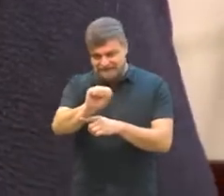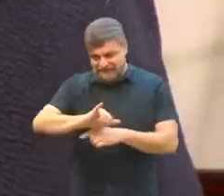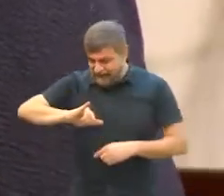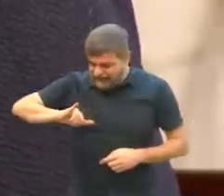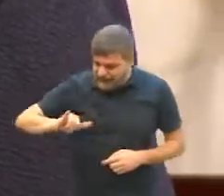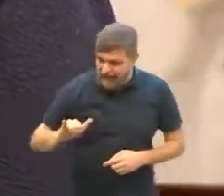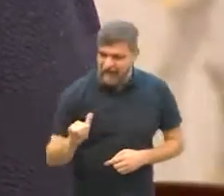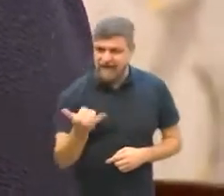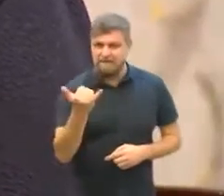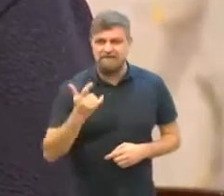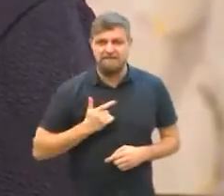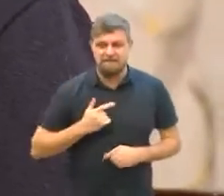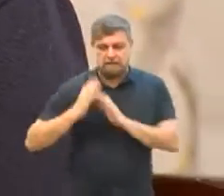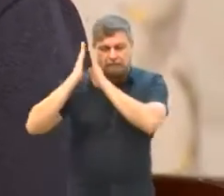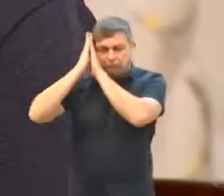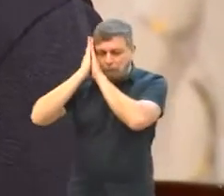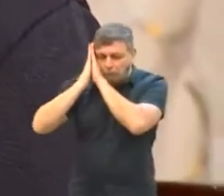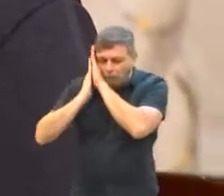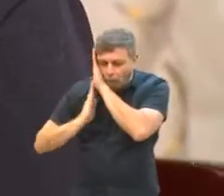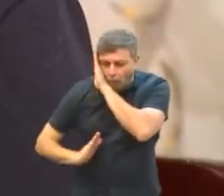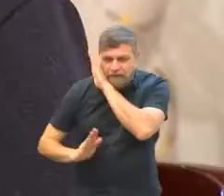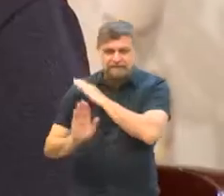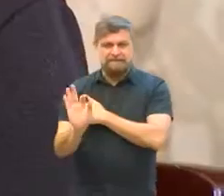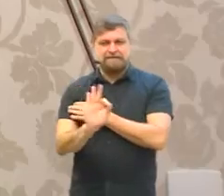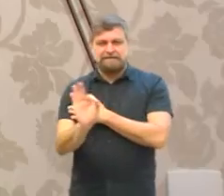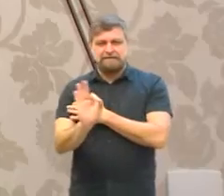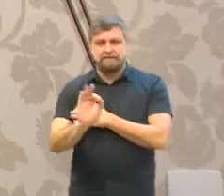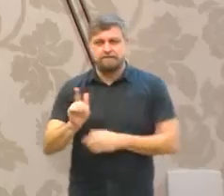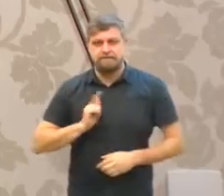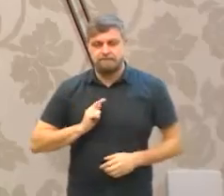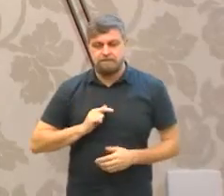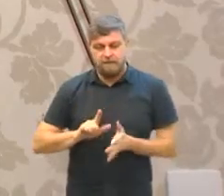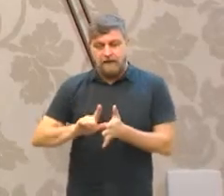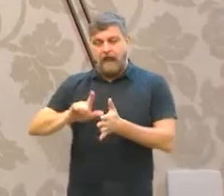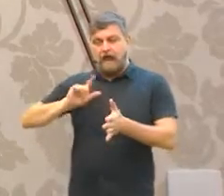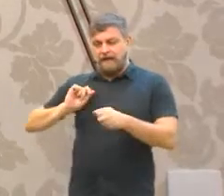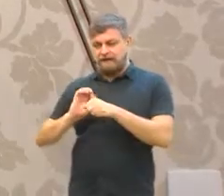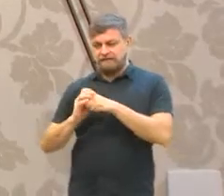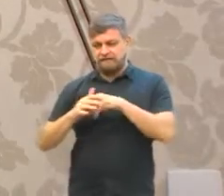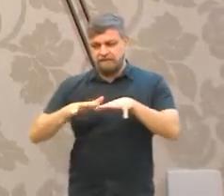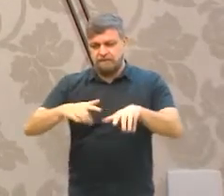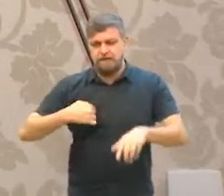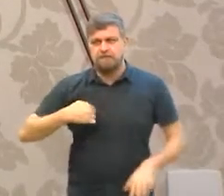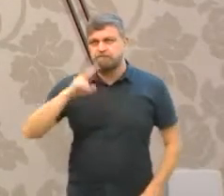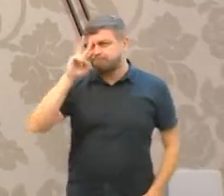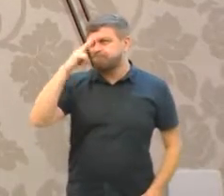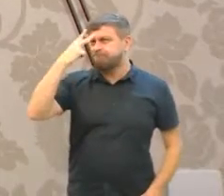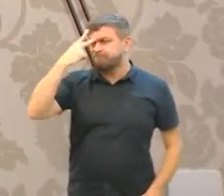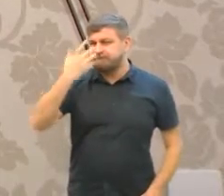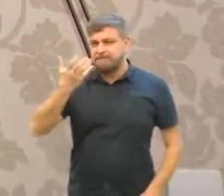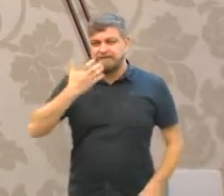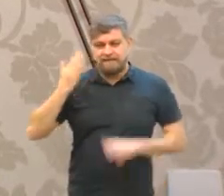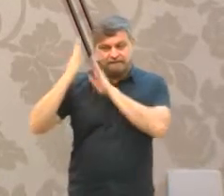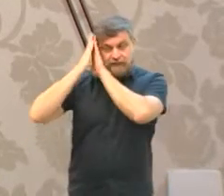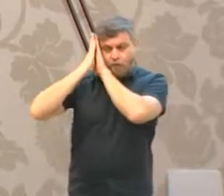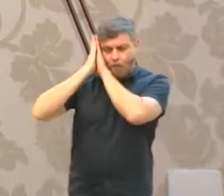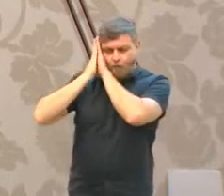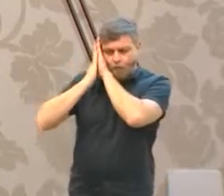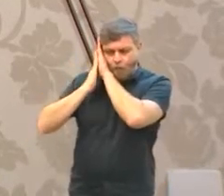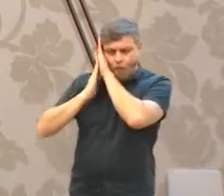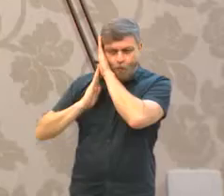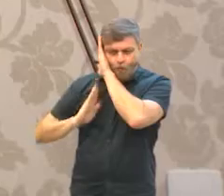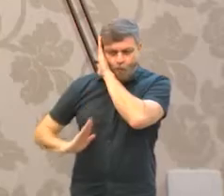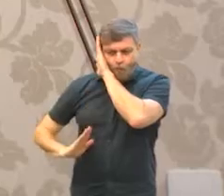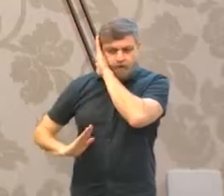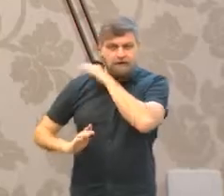que aproveitou a quarentena e desistiu da progressiva. Um pouco antes da pandemia começar, eu já estava programando para fazer